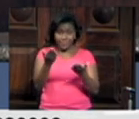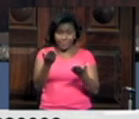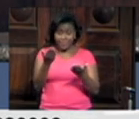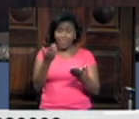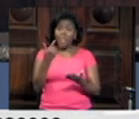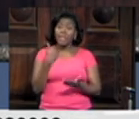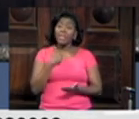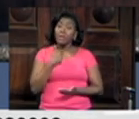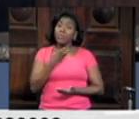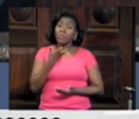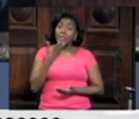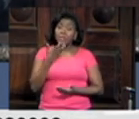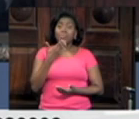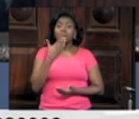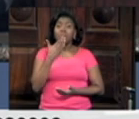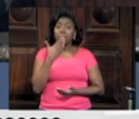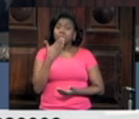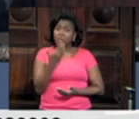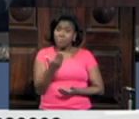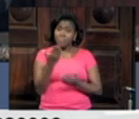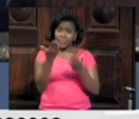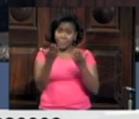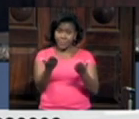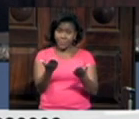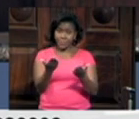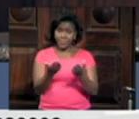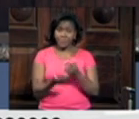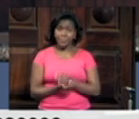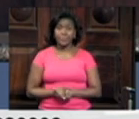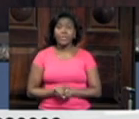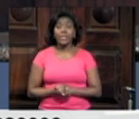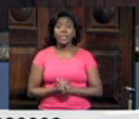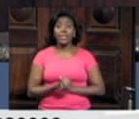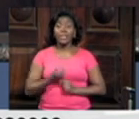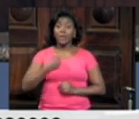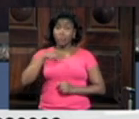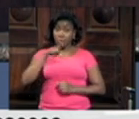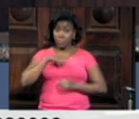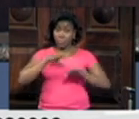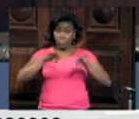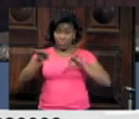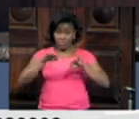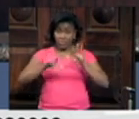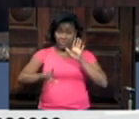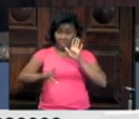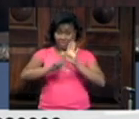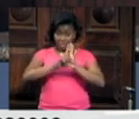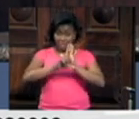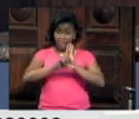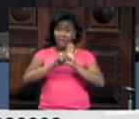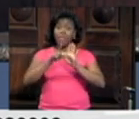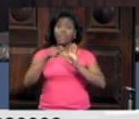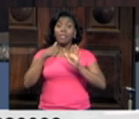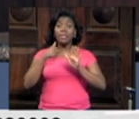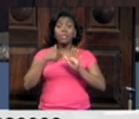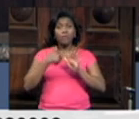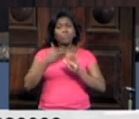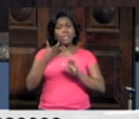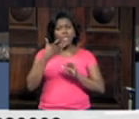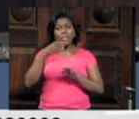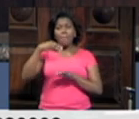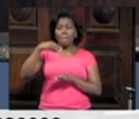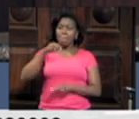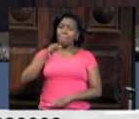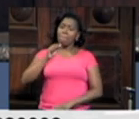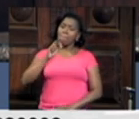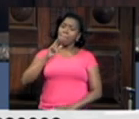eu queria fazer uma solicitação a Vossa Excelência. Eu tenho um projeto de lei, e queria que o Marquinhos também